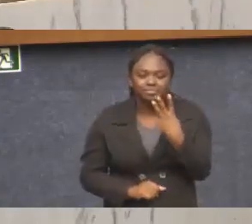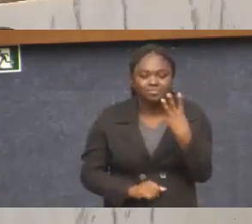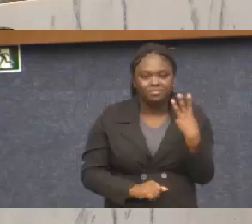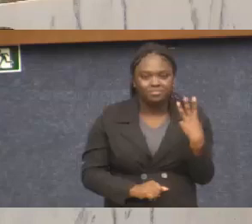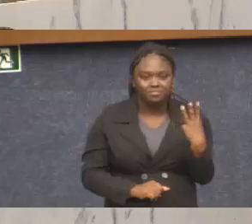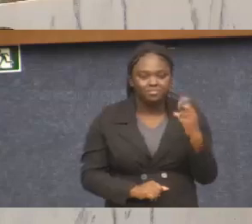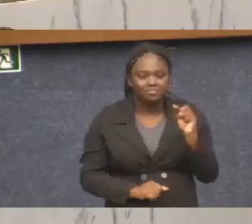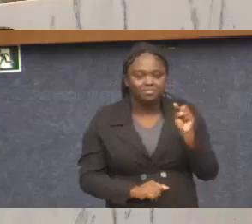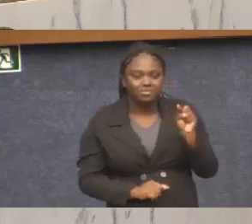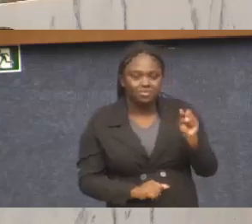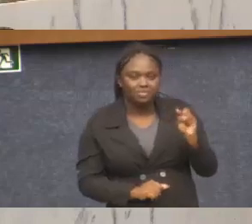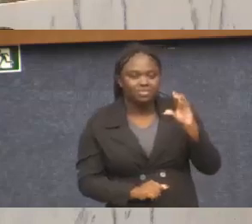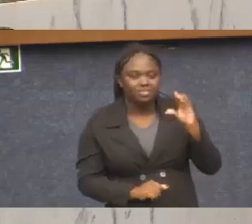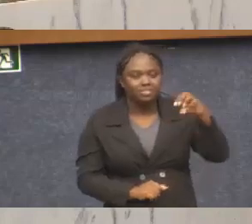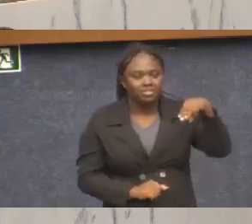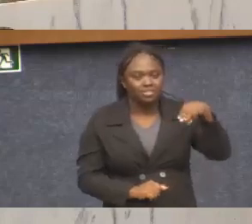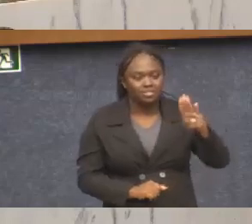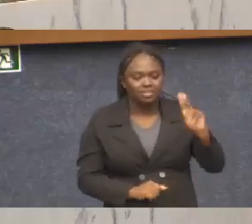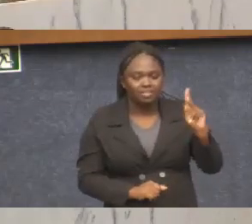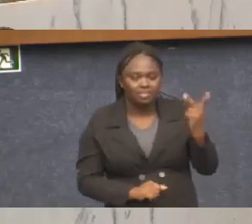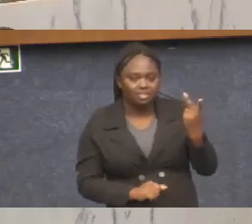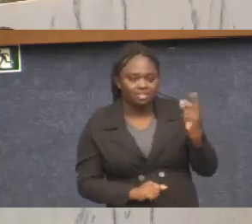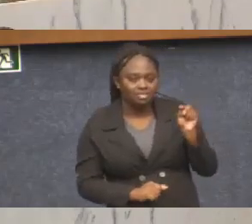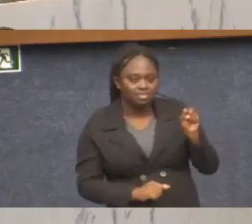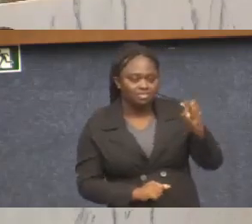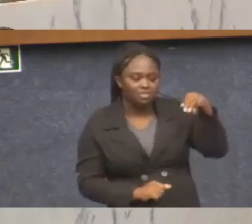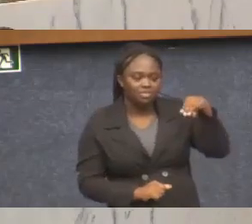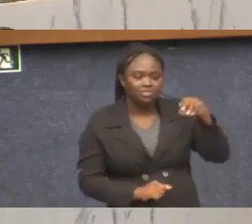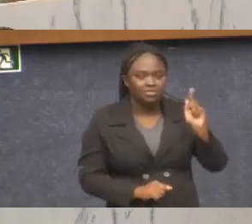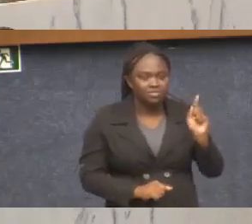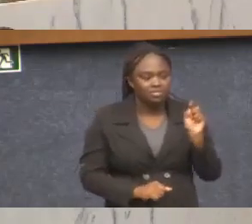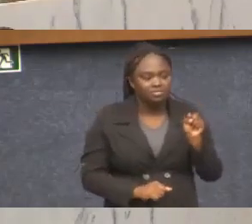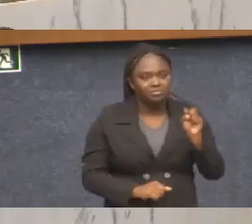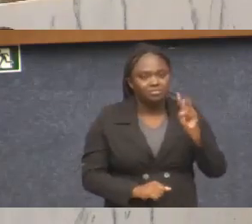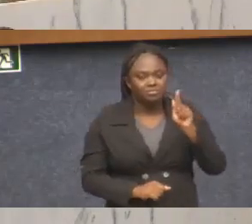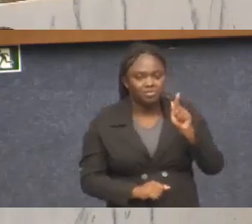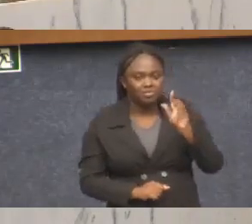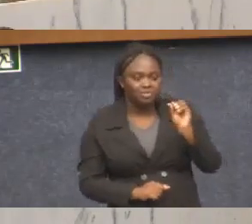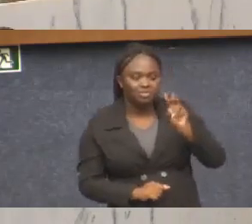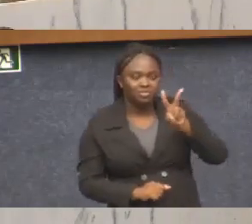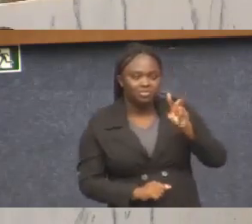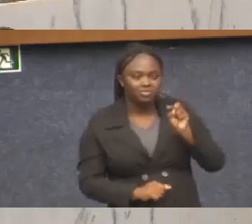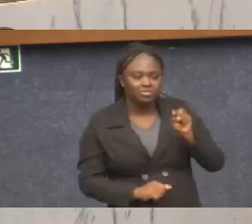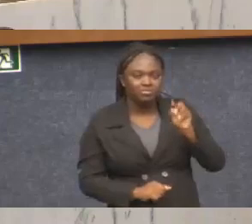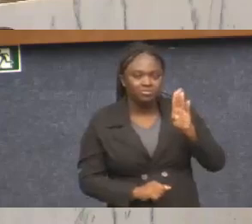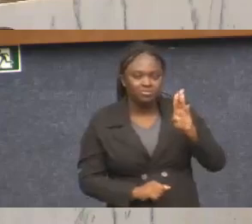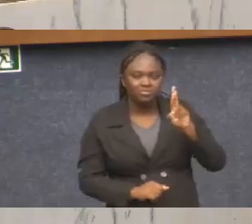www.cmbh.mg.gov.br.